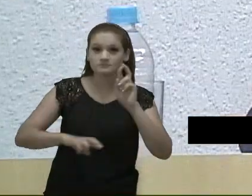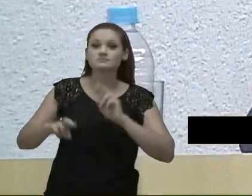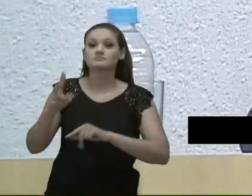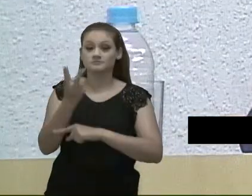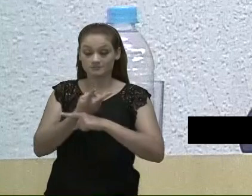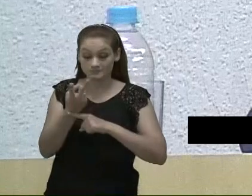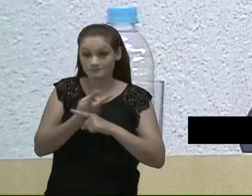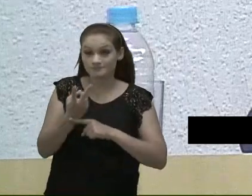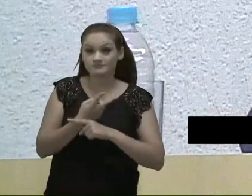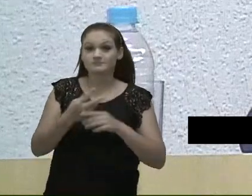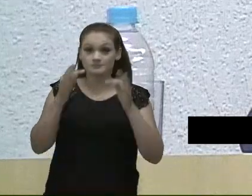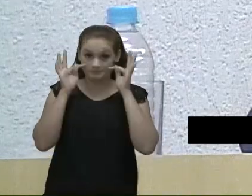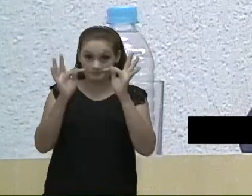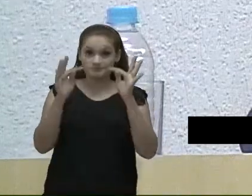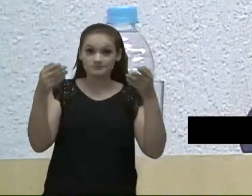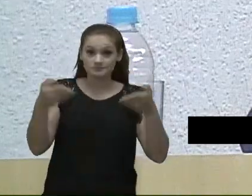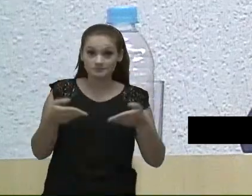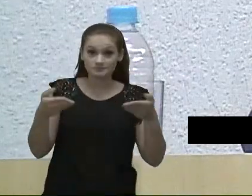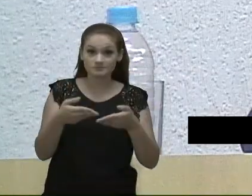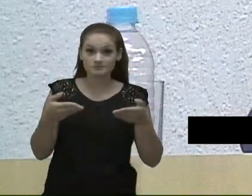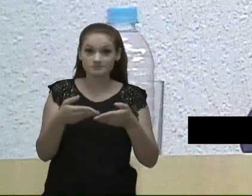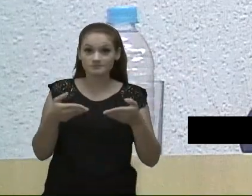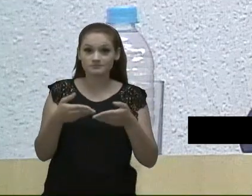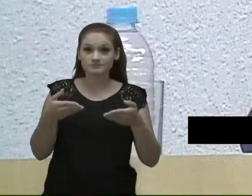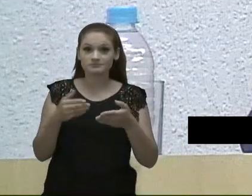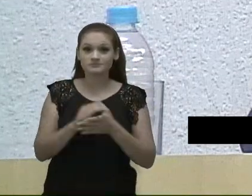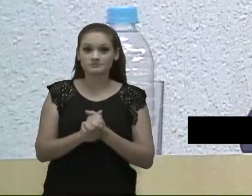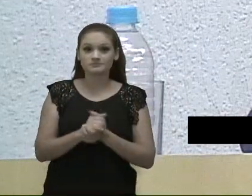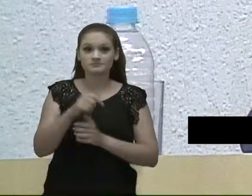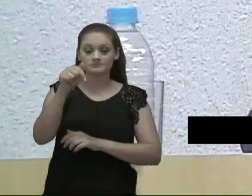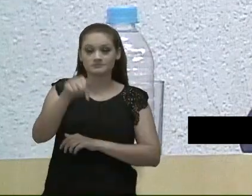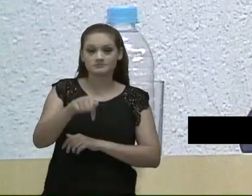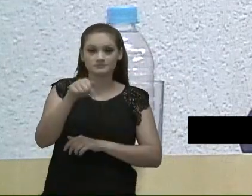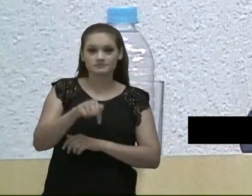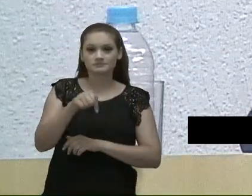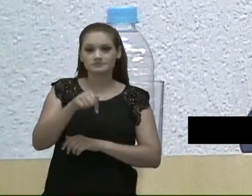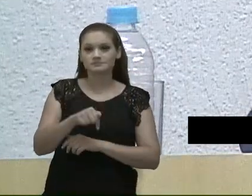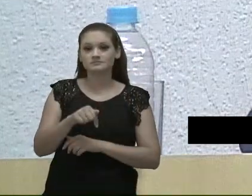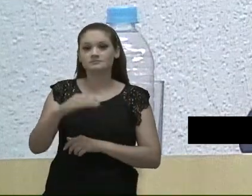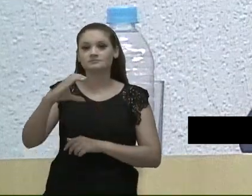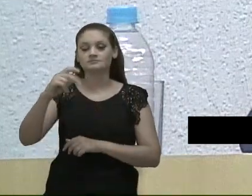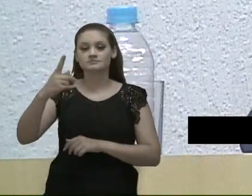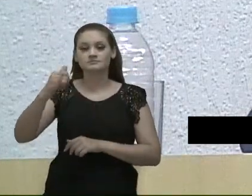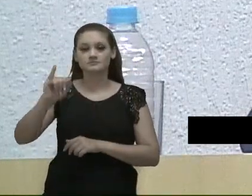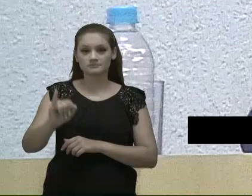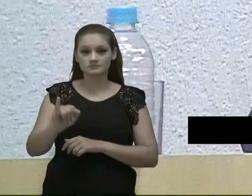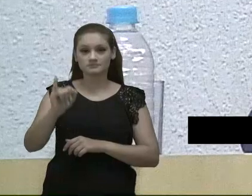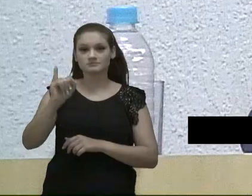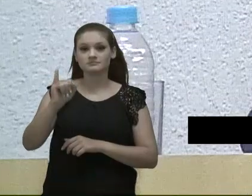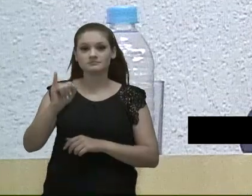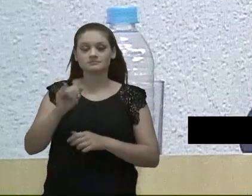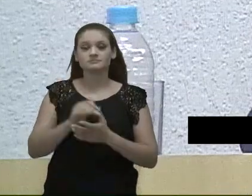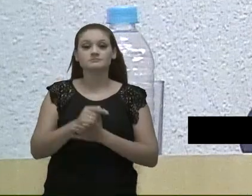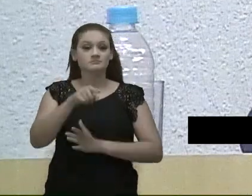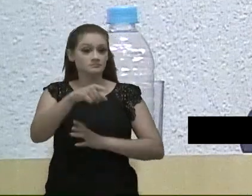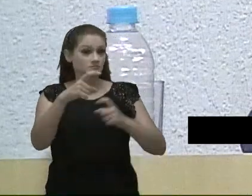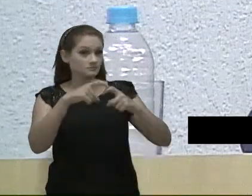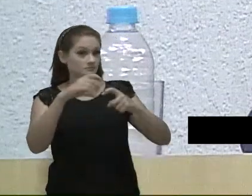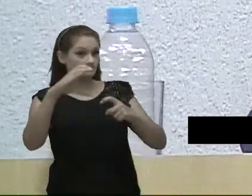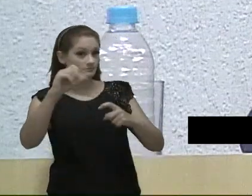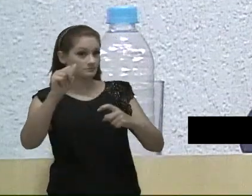sendo testemunha... Investigado, doutor. Testemunha nessa comissão parlamentar de inquérito é o doutor